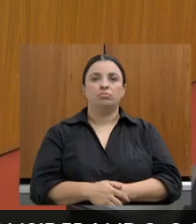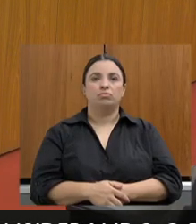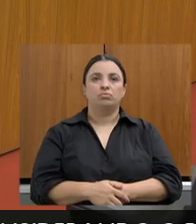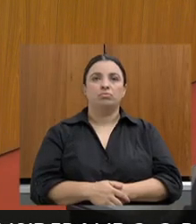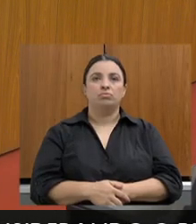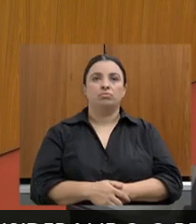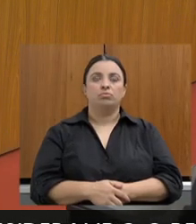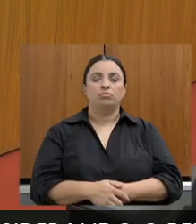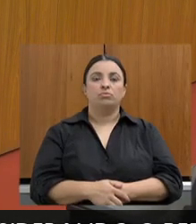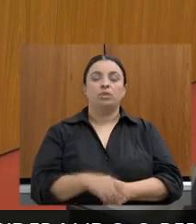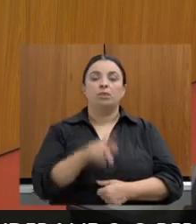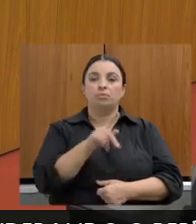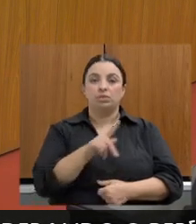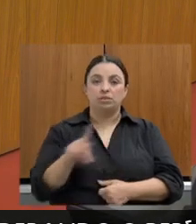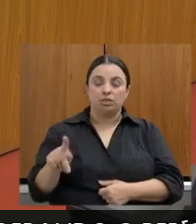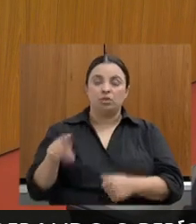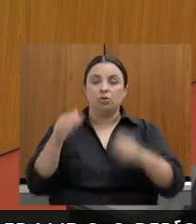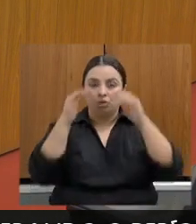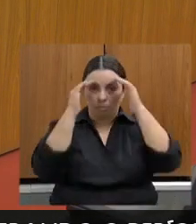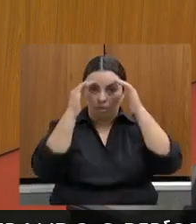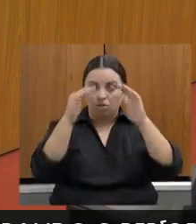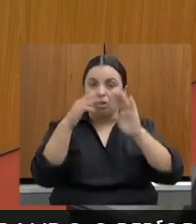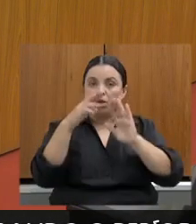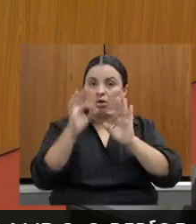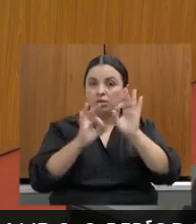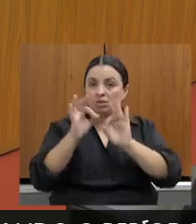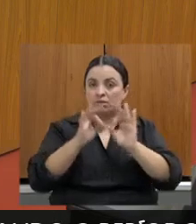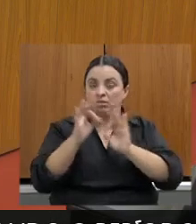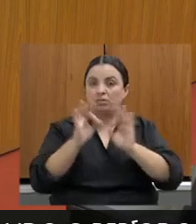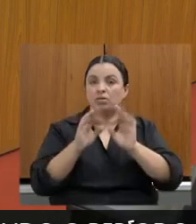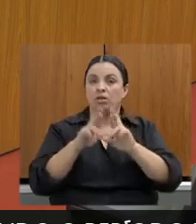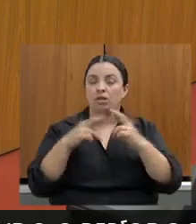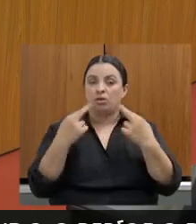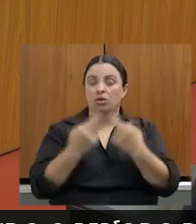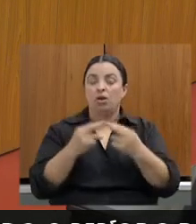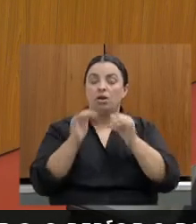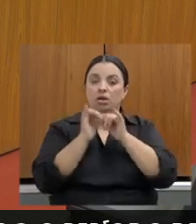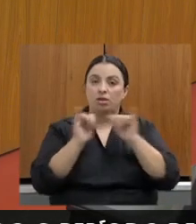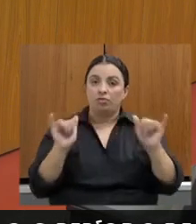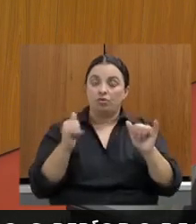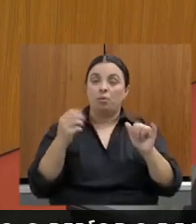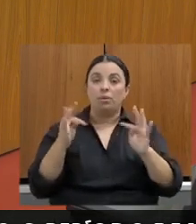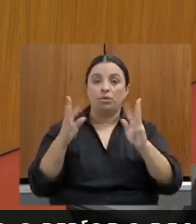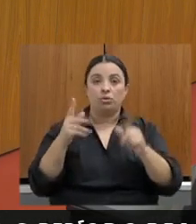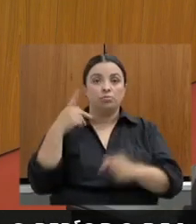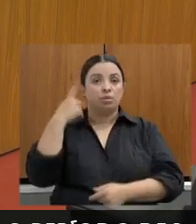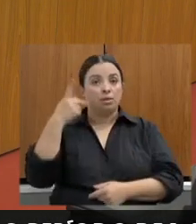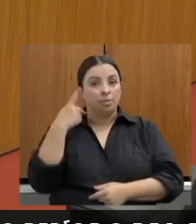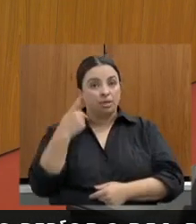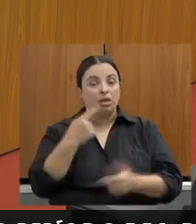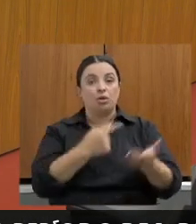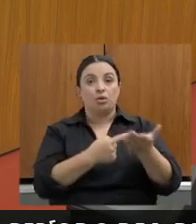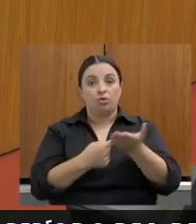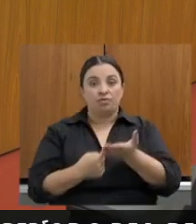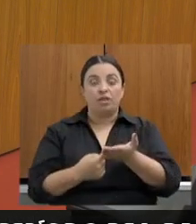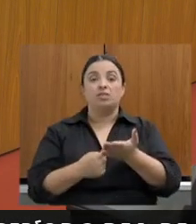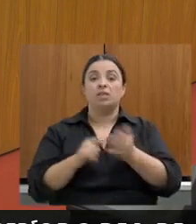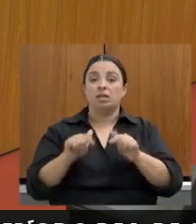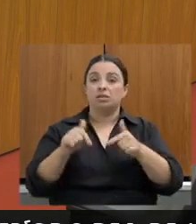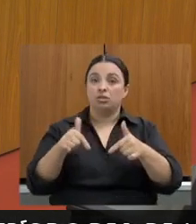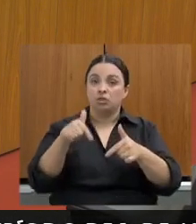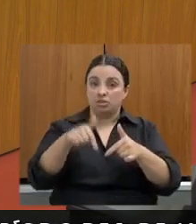a presidência Televisa a organização dos trabalhos comunique os parlamentares e aos convidados que os atos dessa reunião